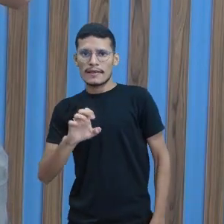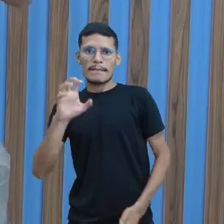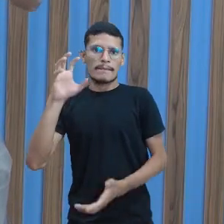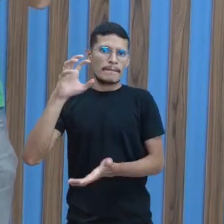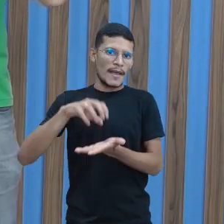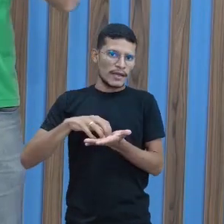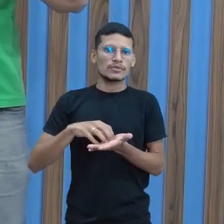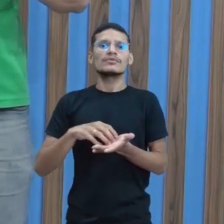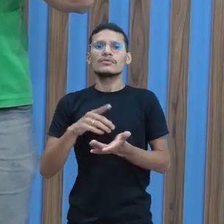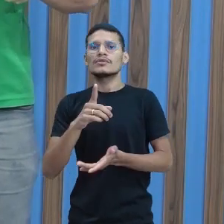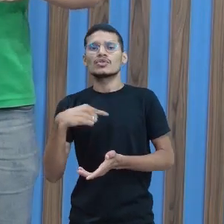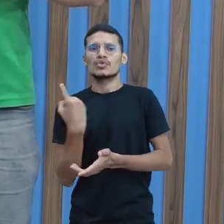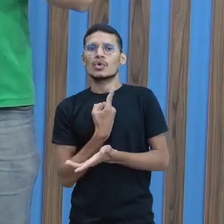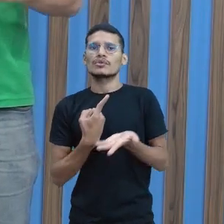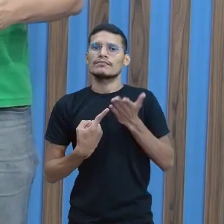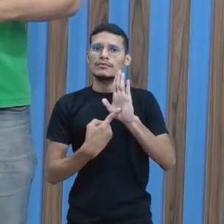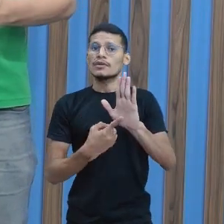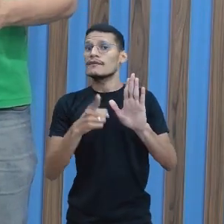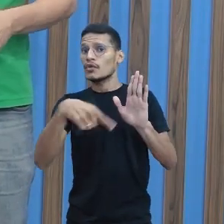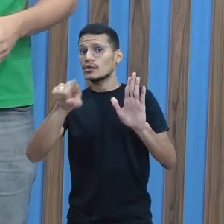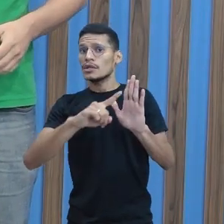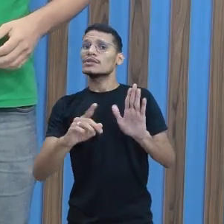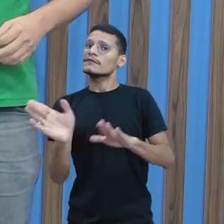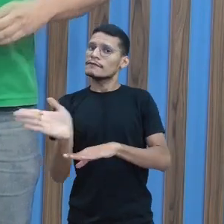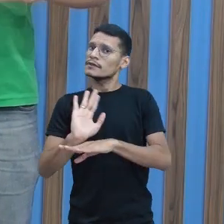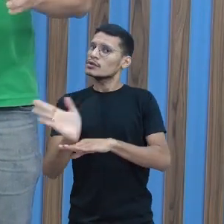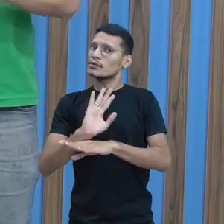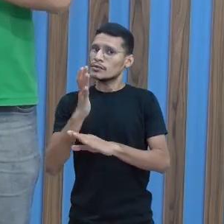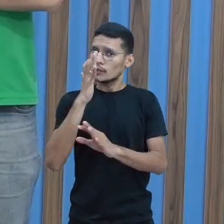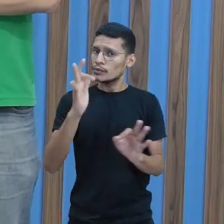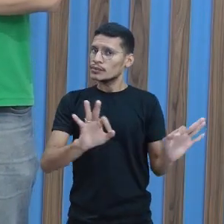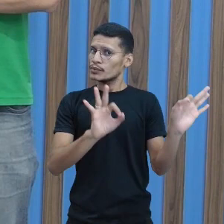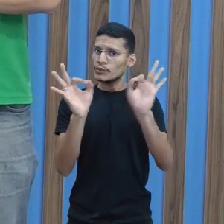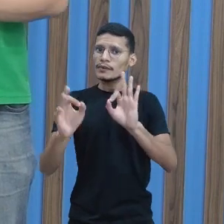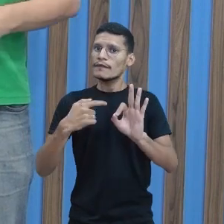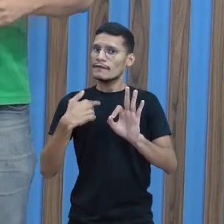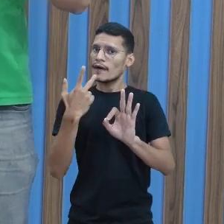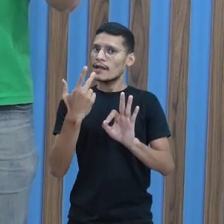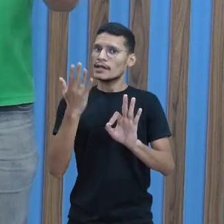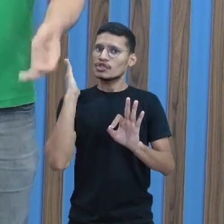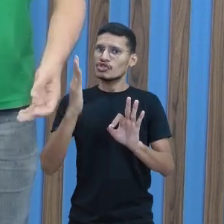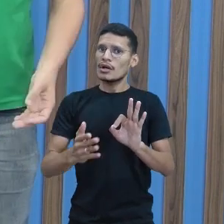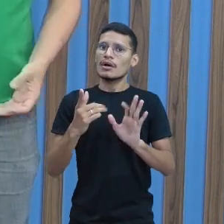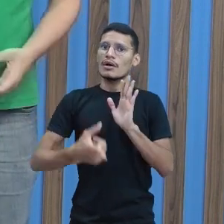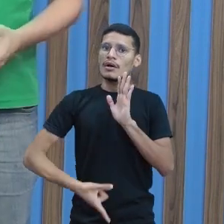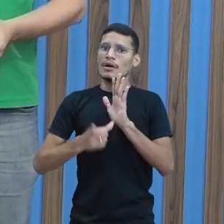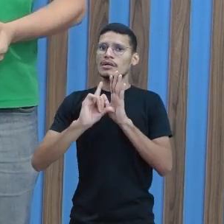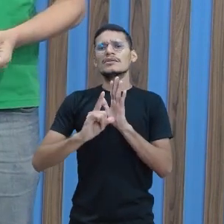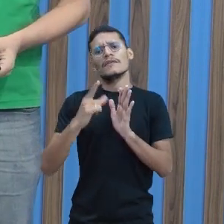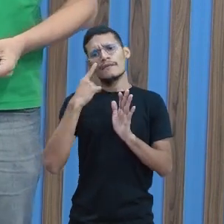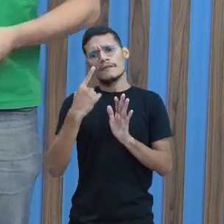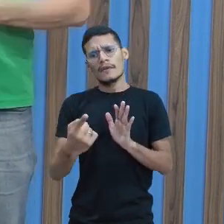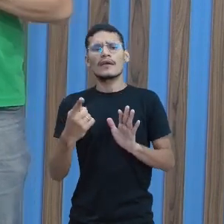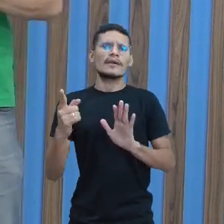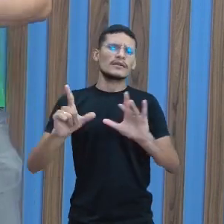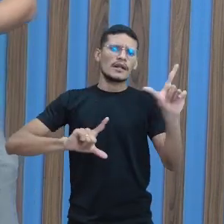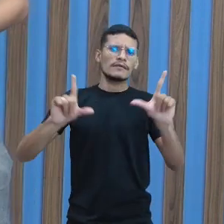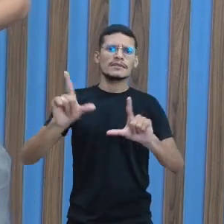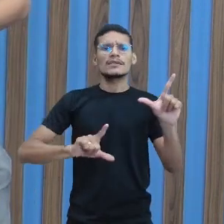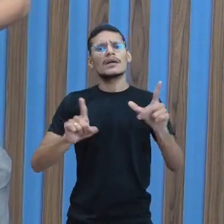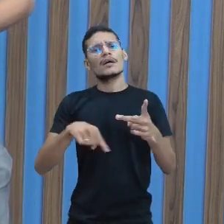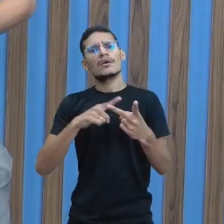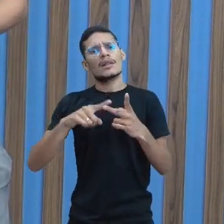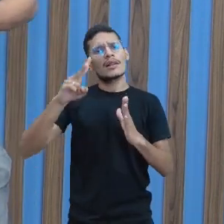tratar dessa questão que vocês puderam ver aí no vídeo, que, como eu estava falando antes, a gente vê na televisão, a gente lê